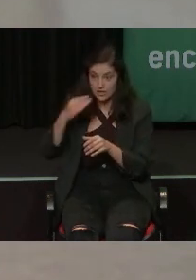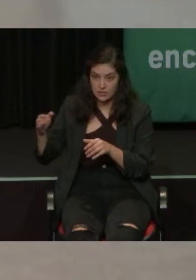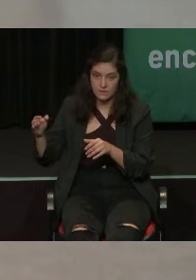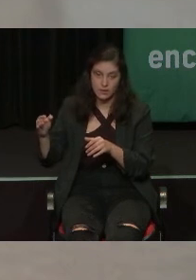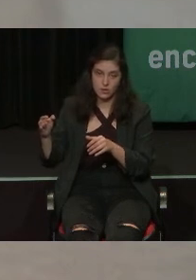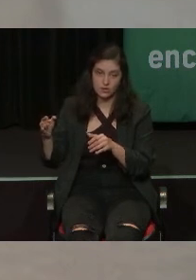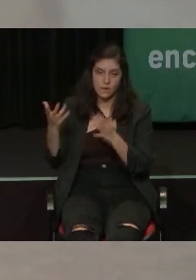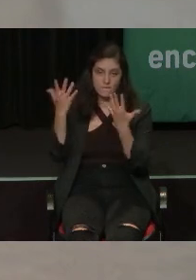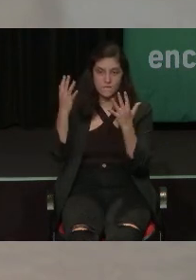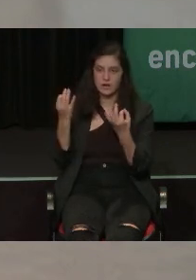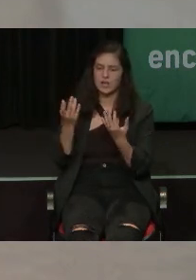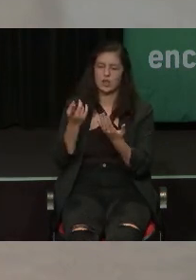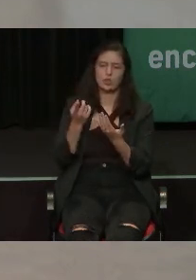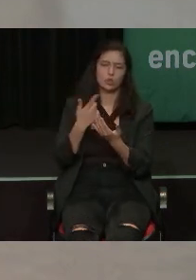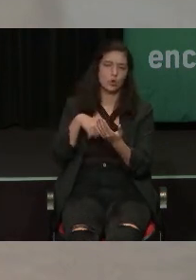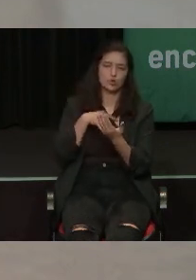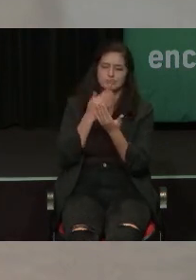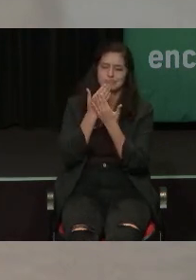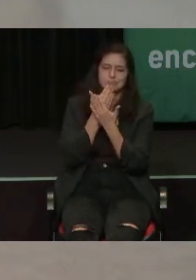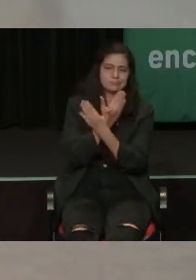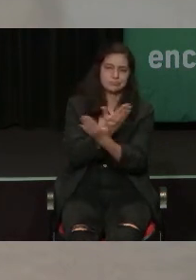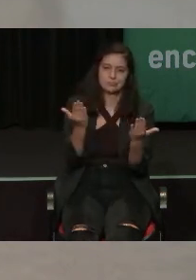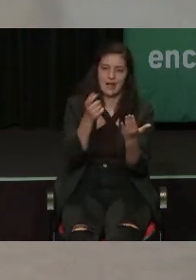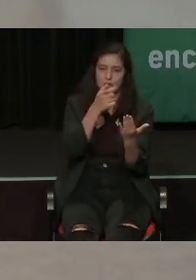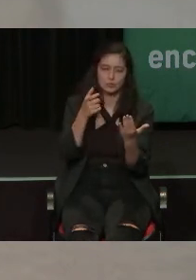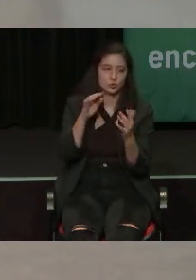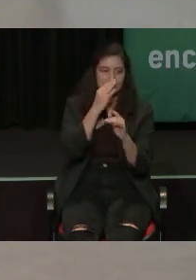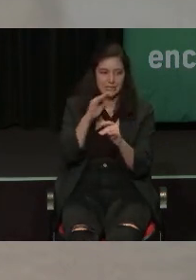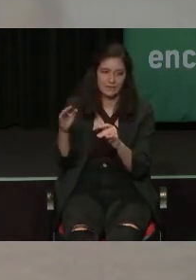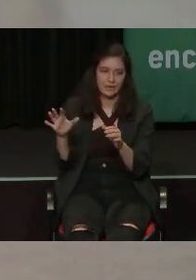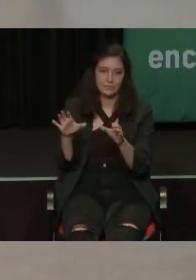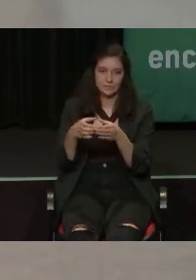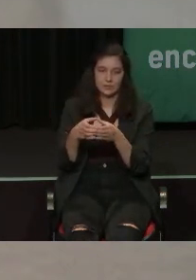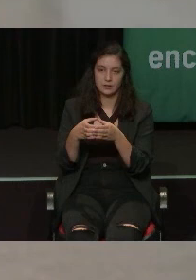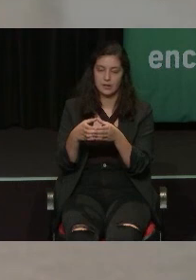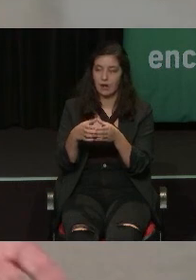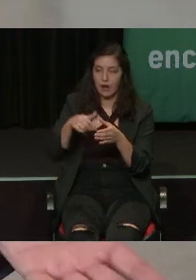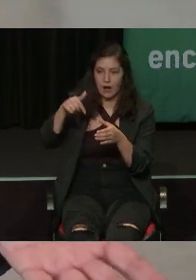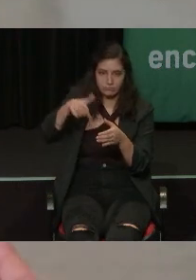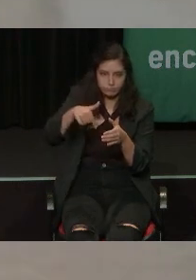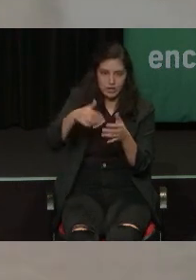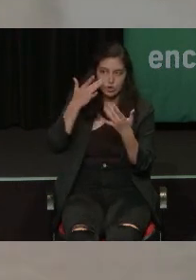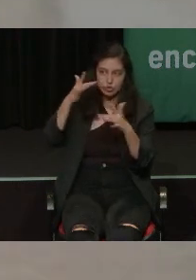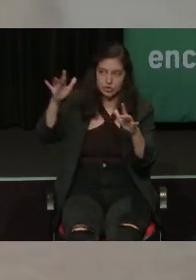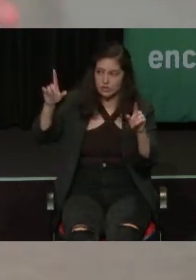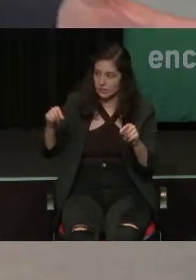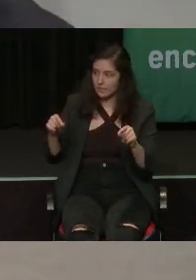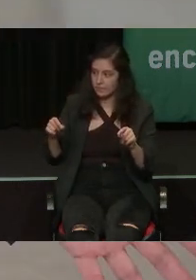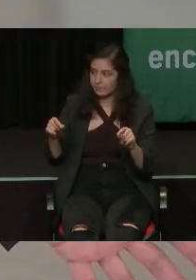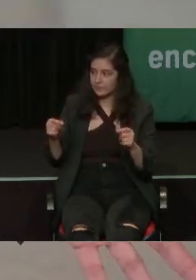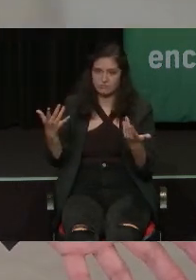E temos tanto a agradecer aos nossos cientistas, cá dentro e lá fora. E em